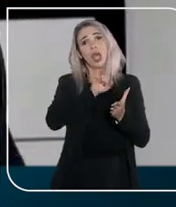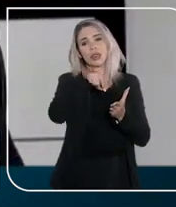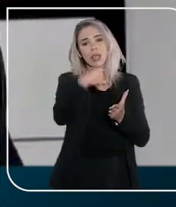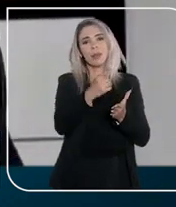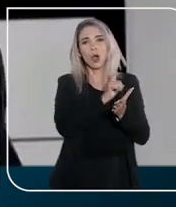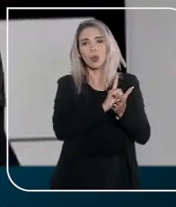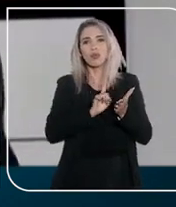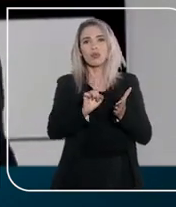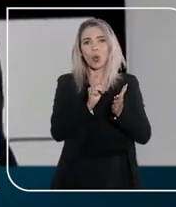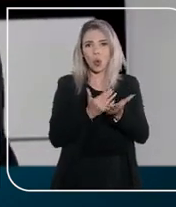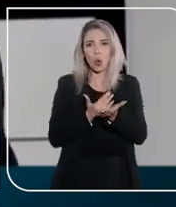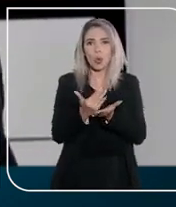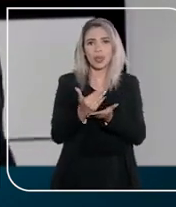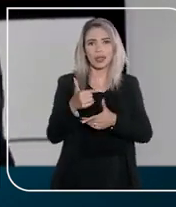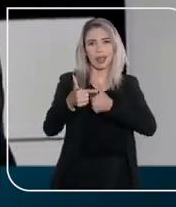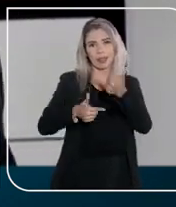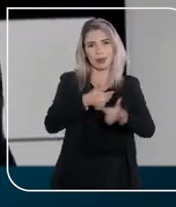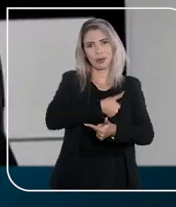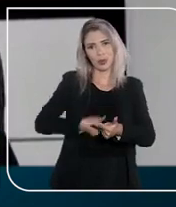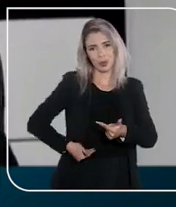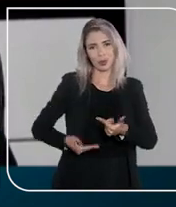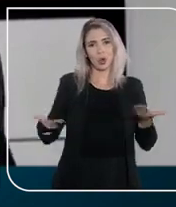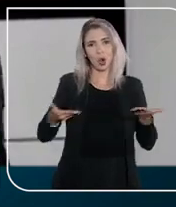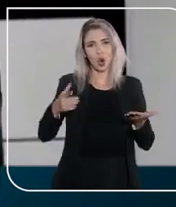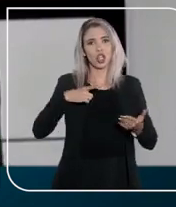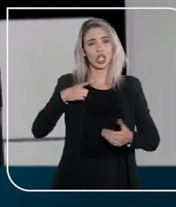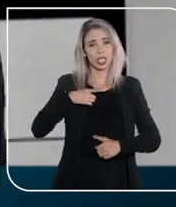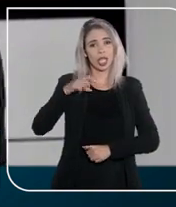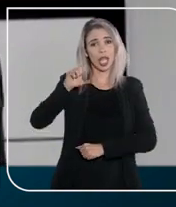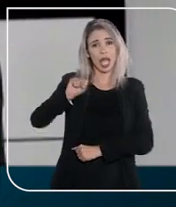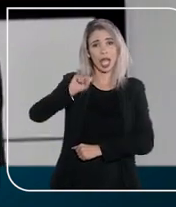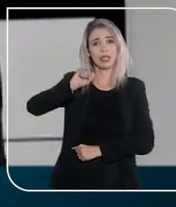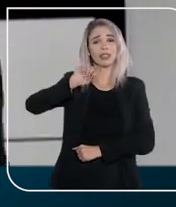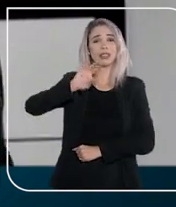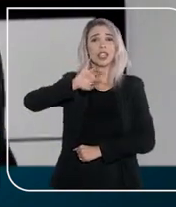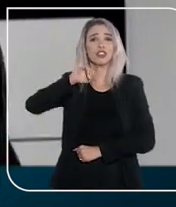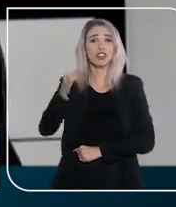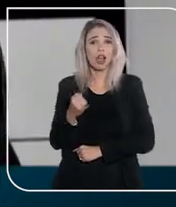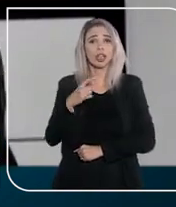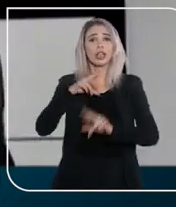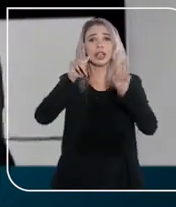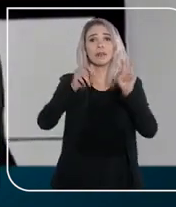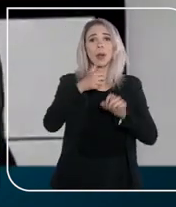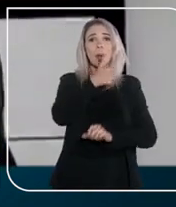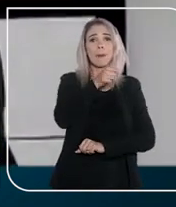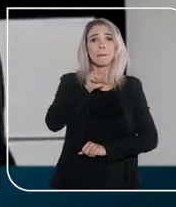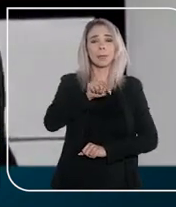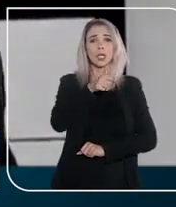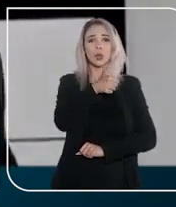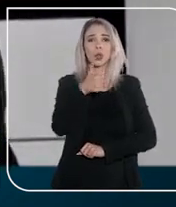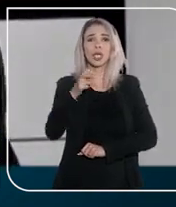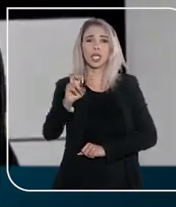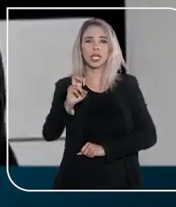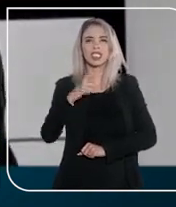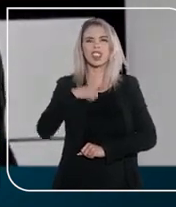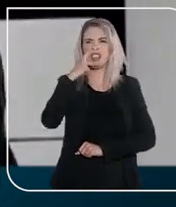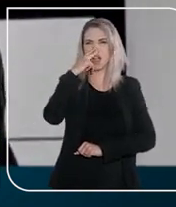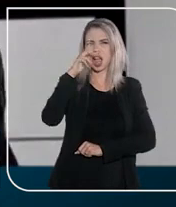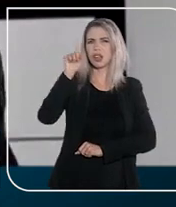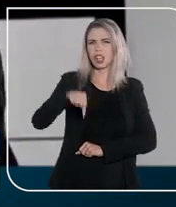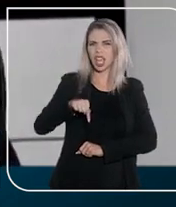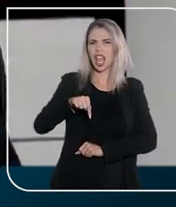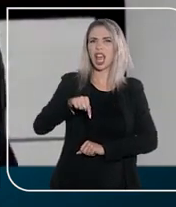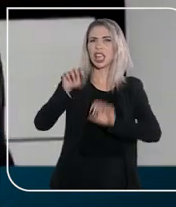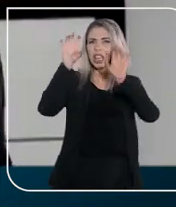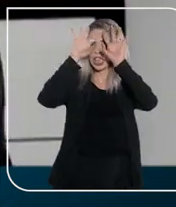Nós tivemos agora, recentemente, o julgamento pelo Supremo do tema 1015. Nós tínhamos ali um caso, se não me engano, era do Tribunal de Justiça de